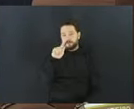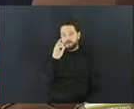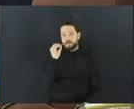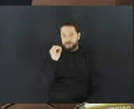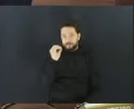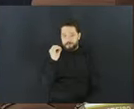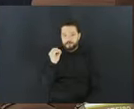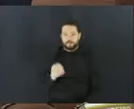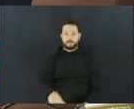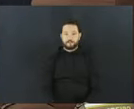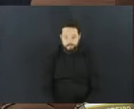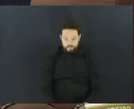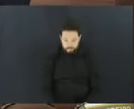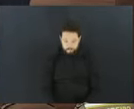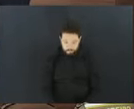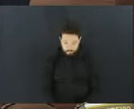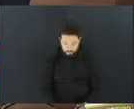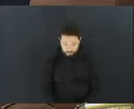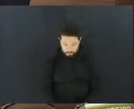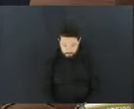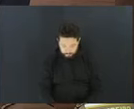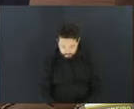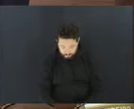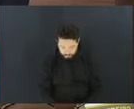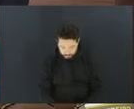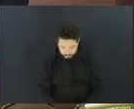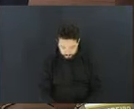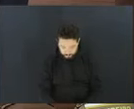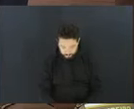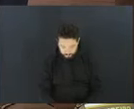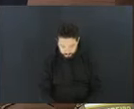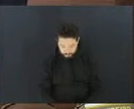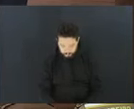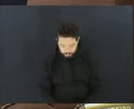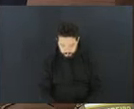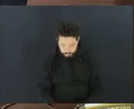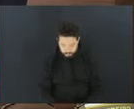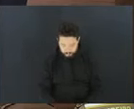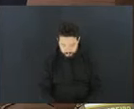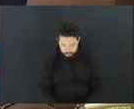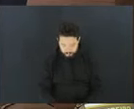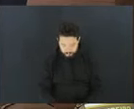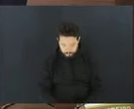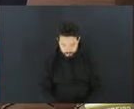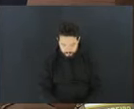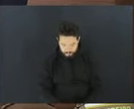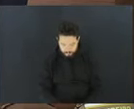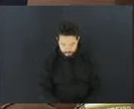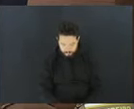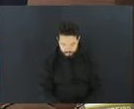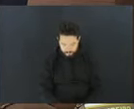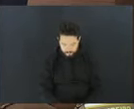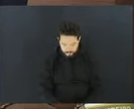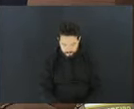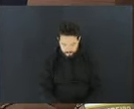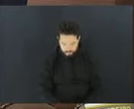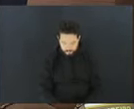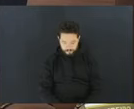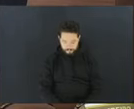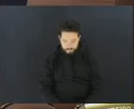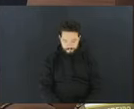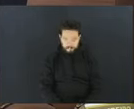Batalhão. Então, coronel Hudson, em nome da Câmara Municipal de Curitiba, nós agradecemos a sua vinda e